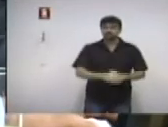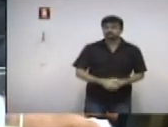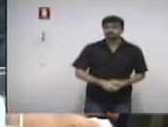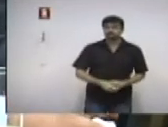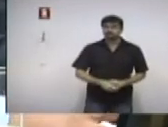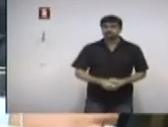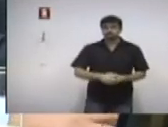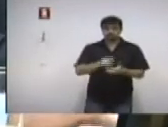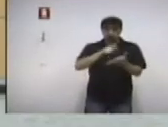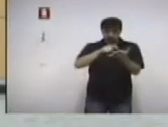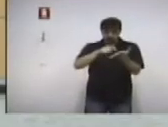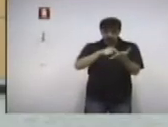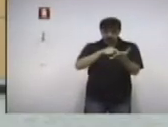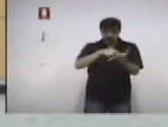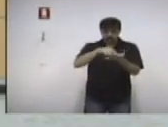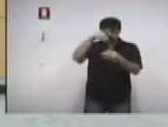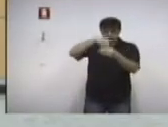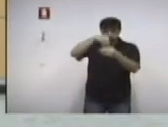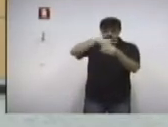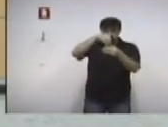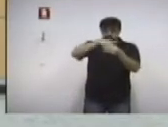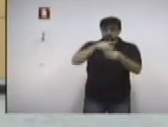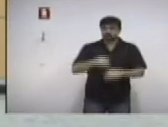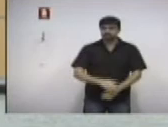o projeto está em votação